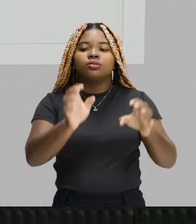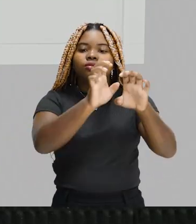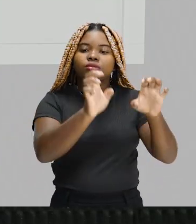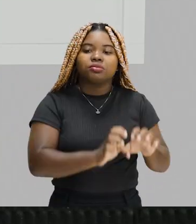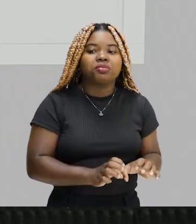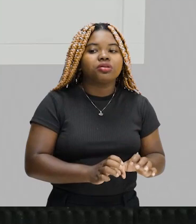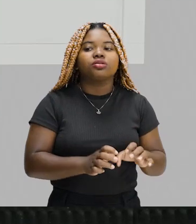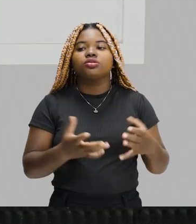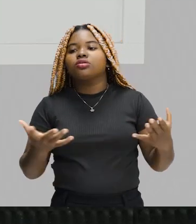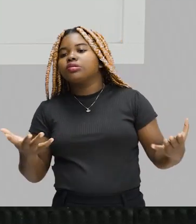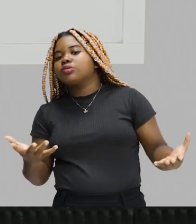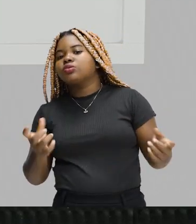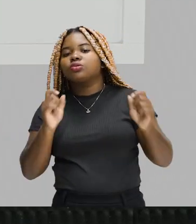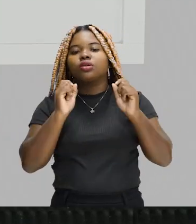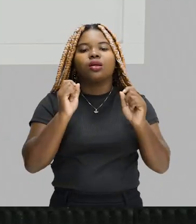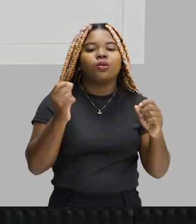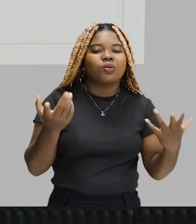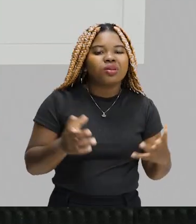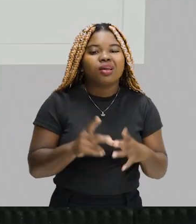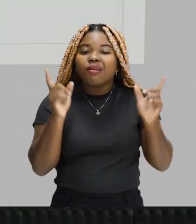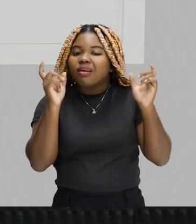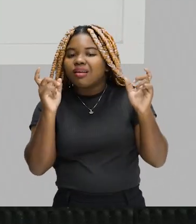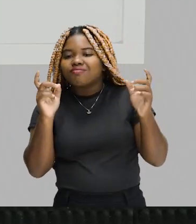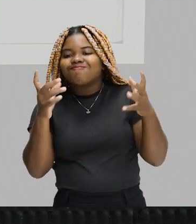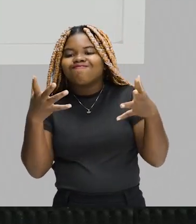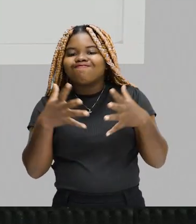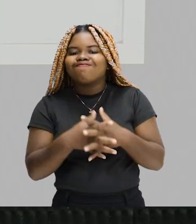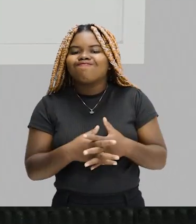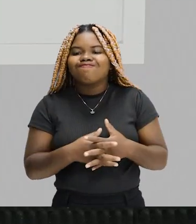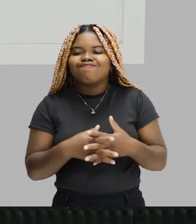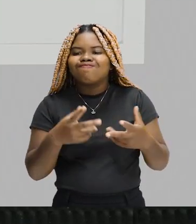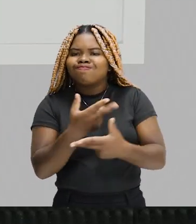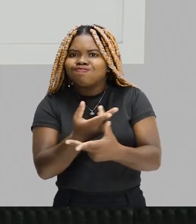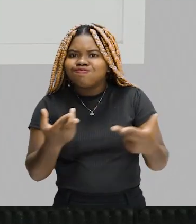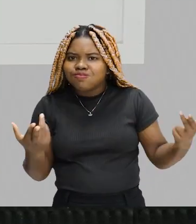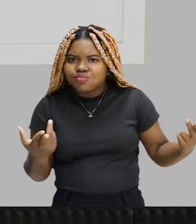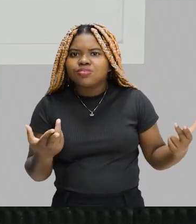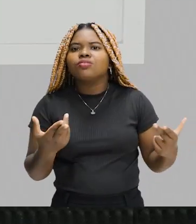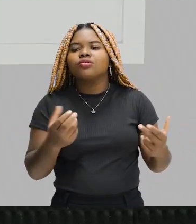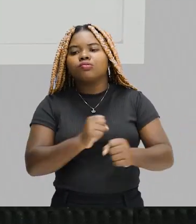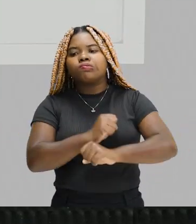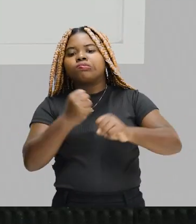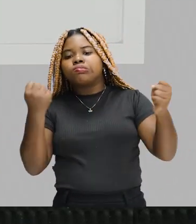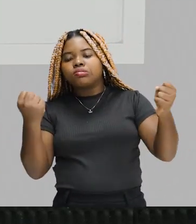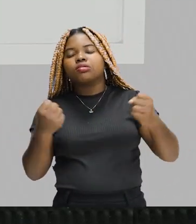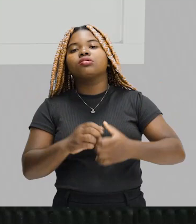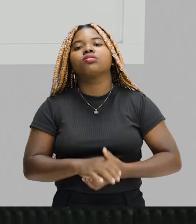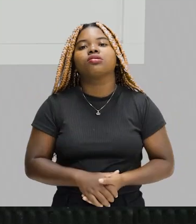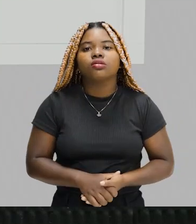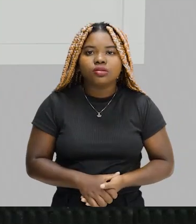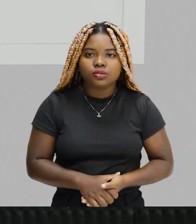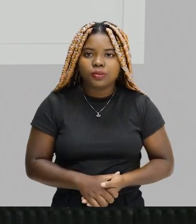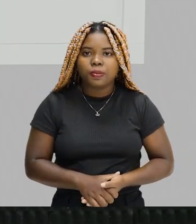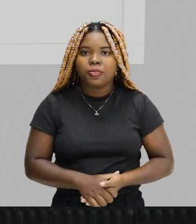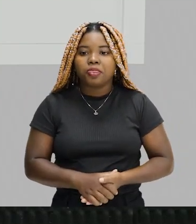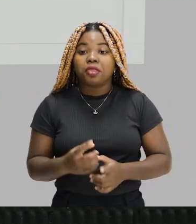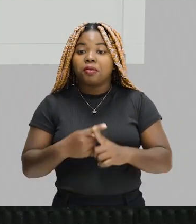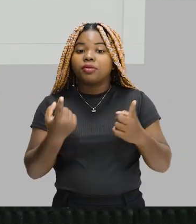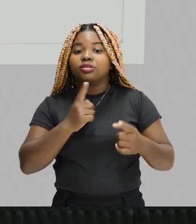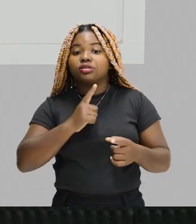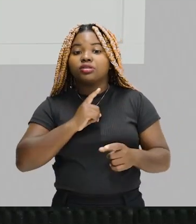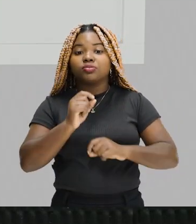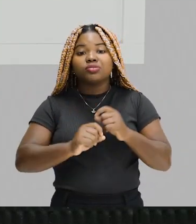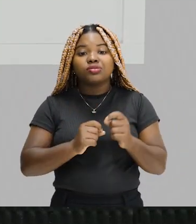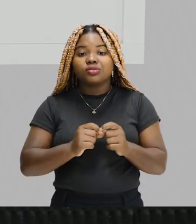mais complexa que nós temos, tá certo? Que é o conjunto todo do nosso corpo humano, certo? Mas nós temos